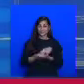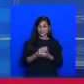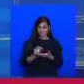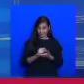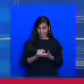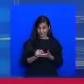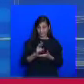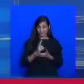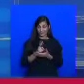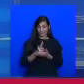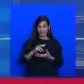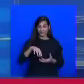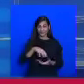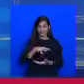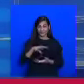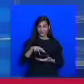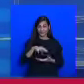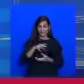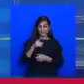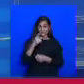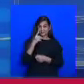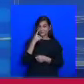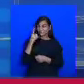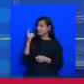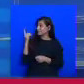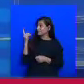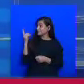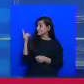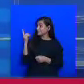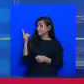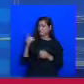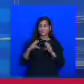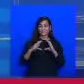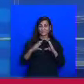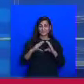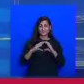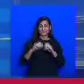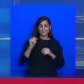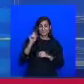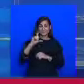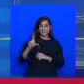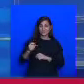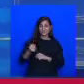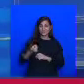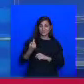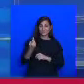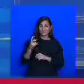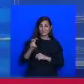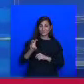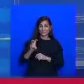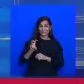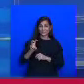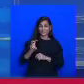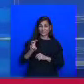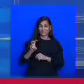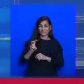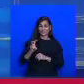Começou marcando o Globo, segue girando. Mais um número chegando. Bola azul, número 15. Azul 15.